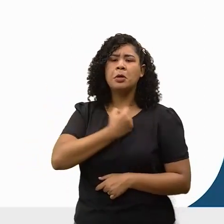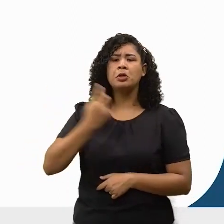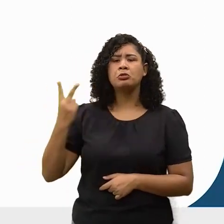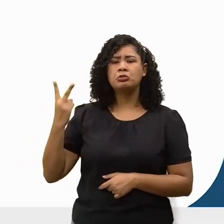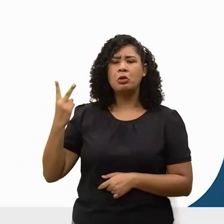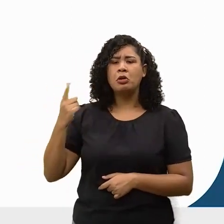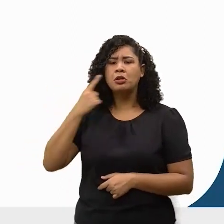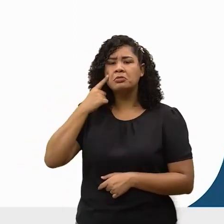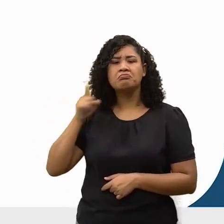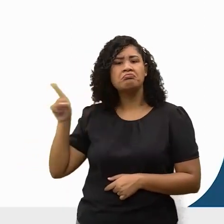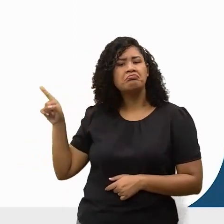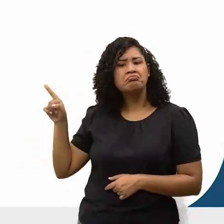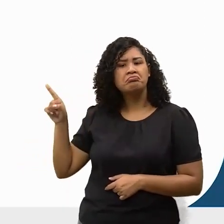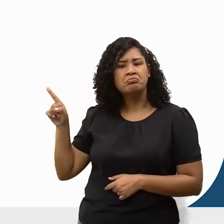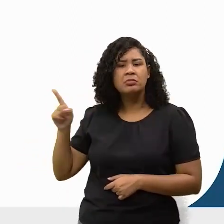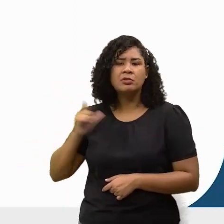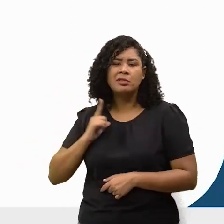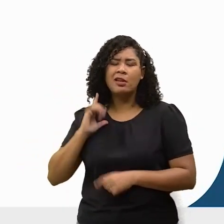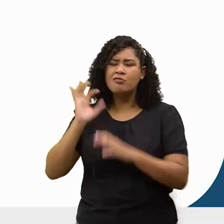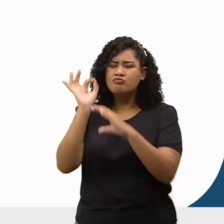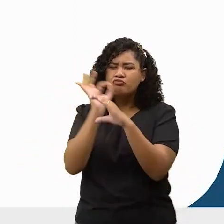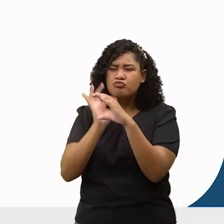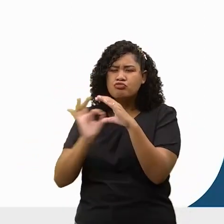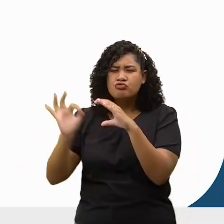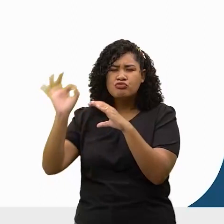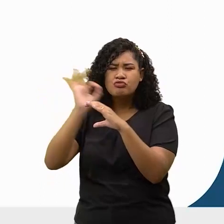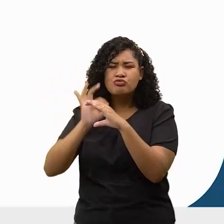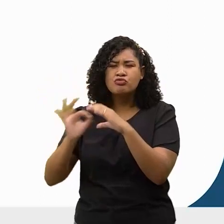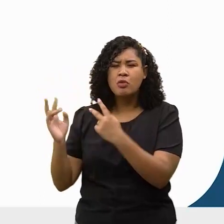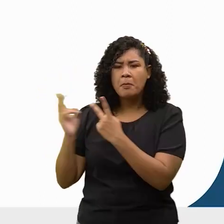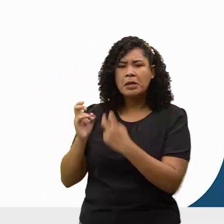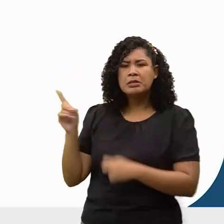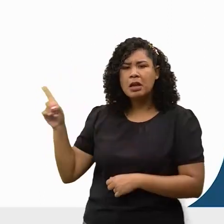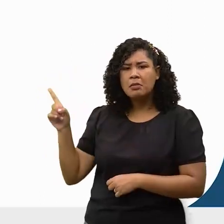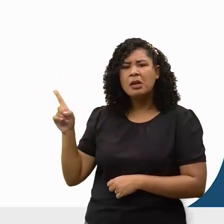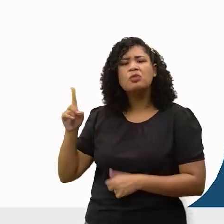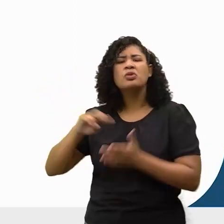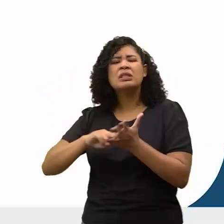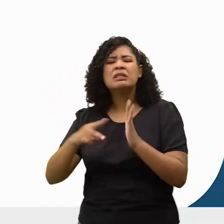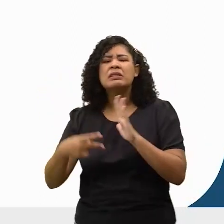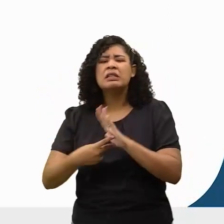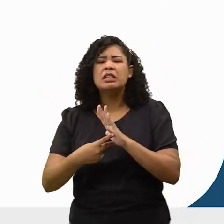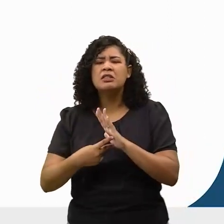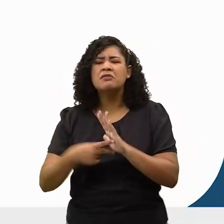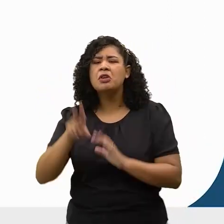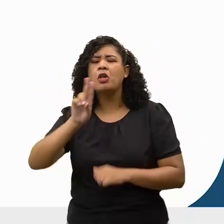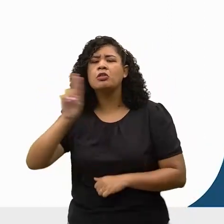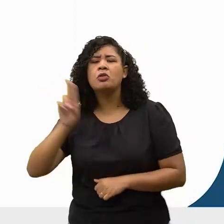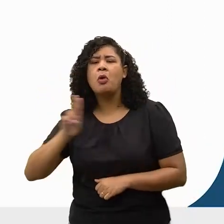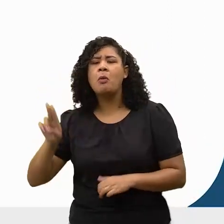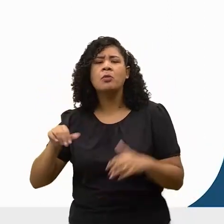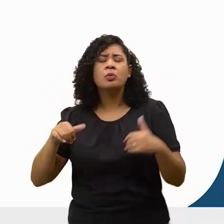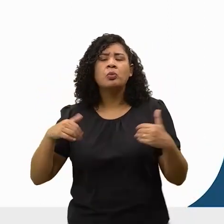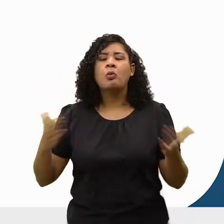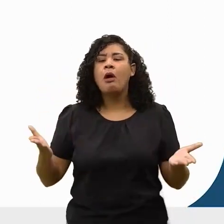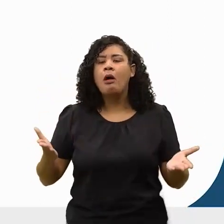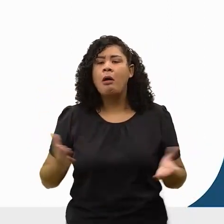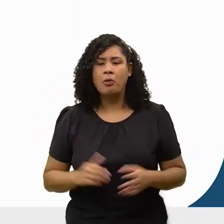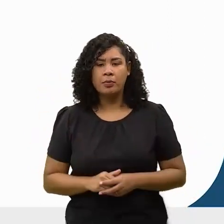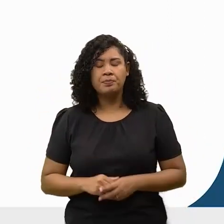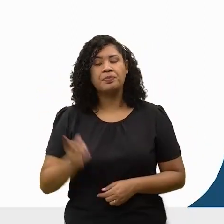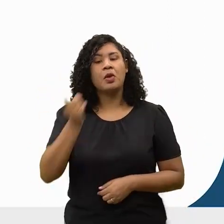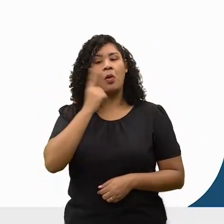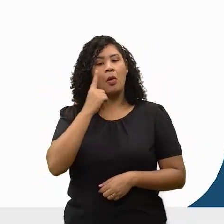dessas organelas. E ele quer saber, por exemplo, o que cada organela faz. Em resumo,